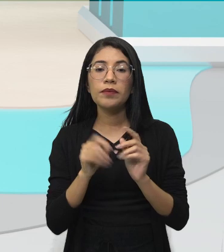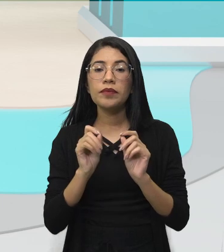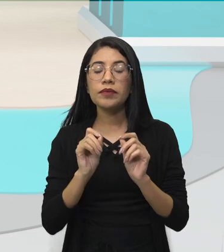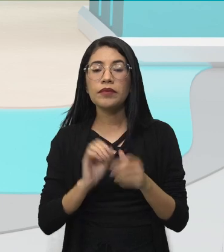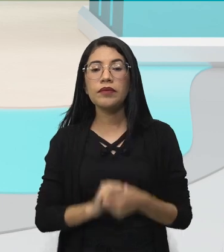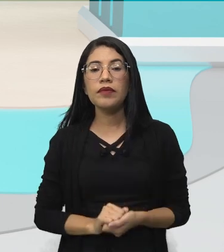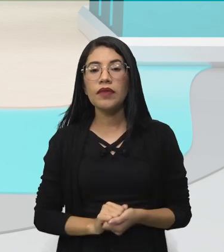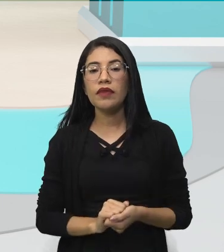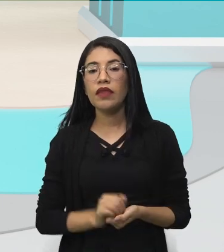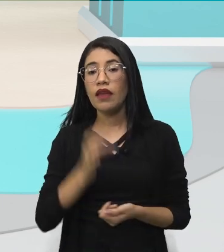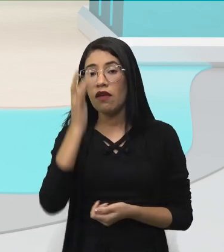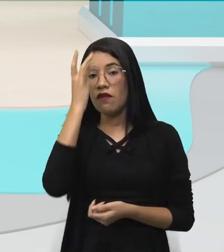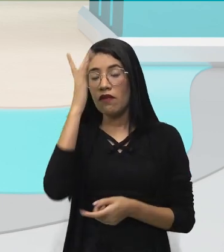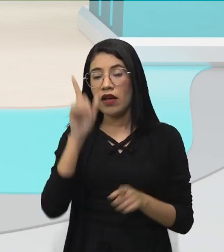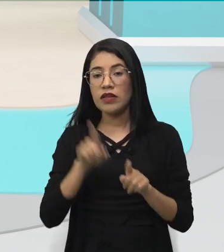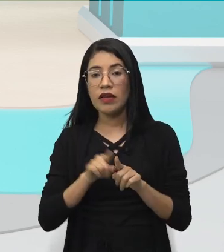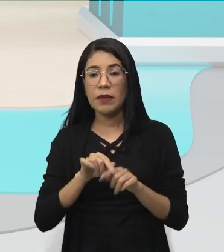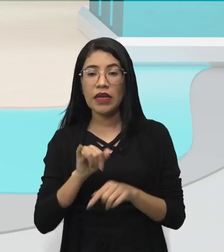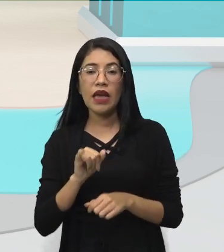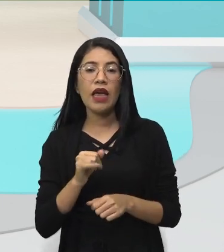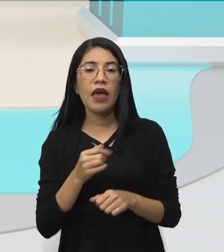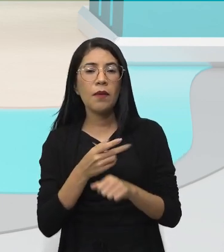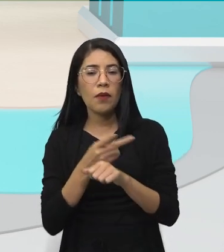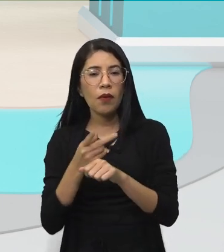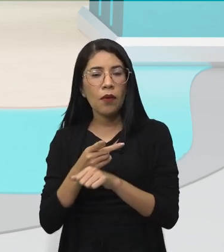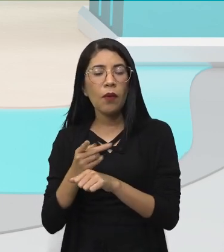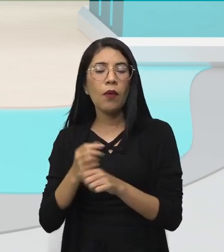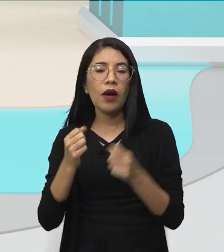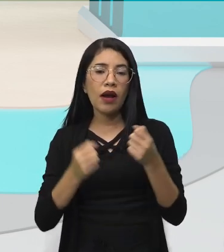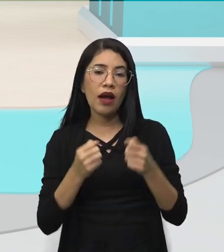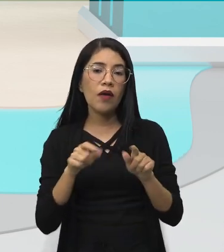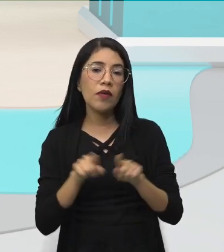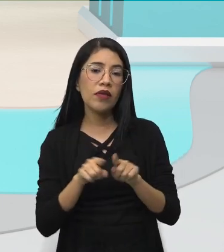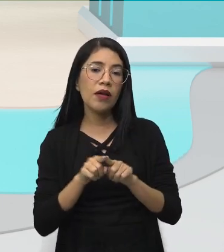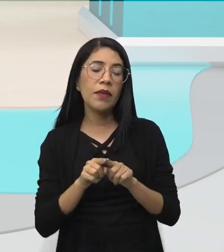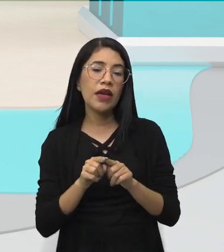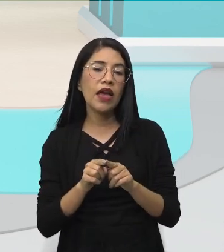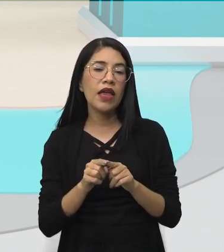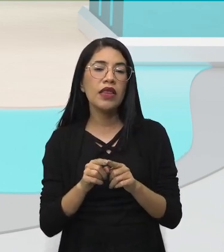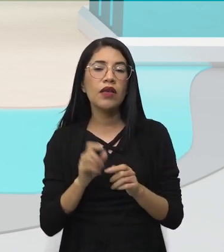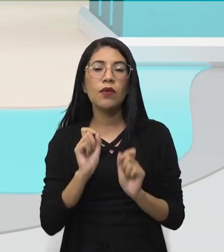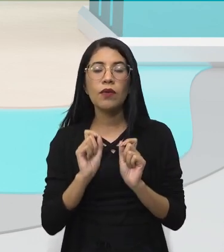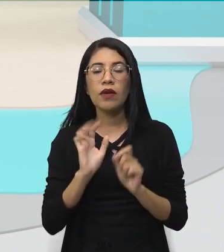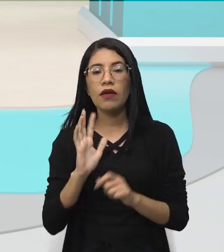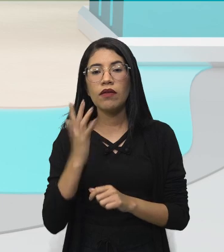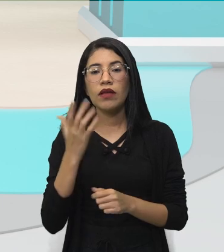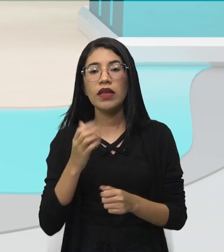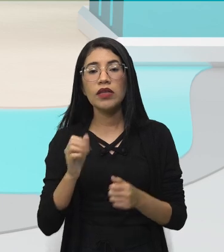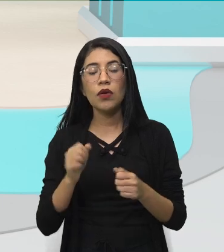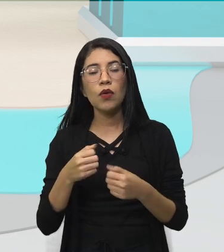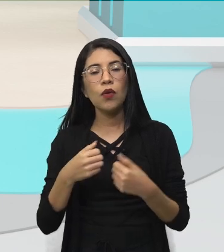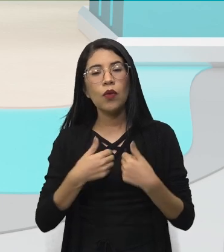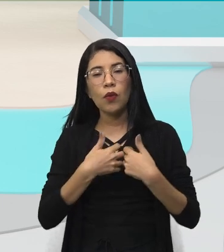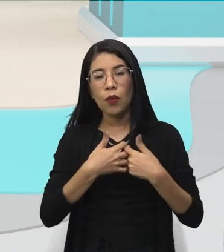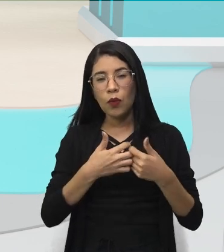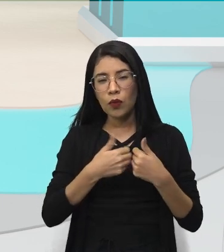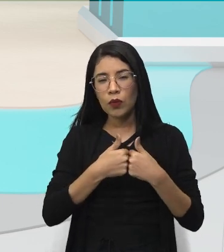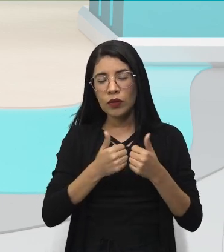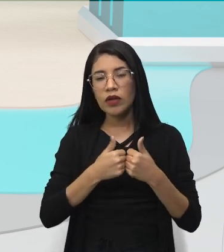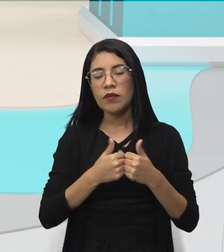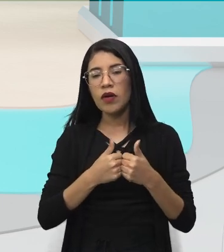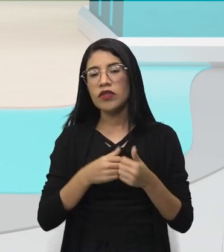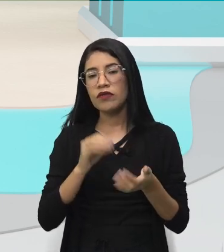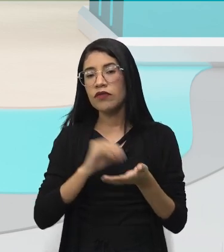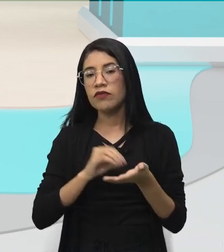não só da facilidade, mas se procura bastante carro, é porque, com certeza, os nossos serviços de transporte estão